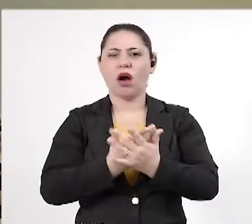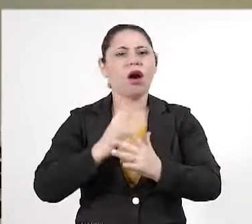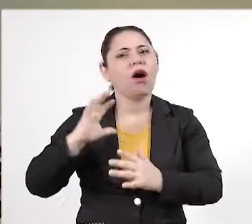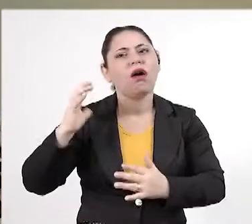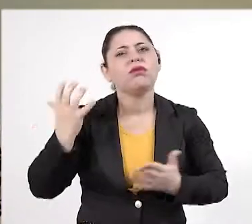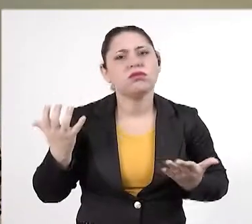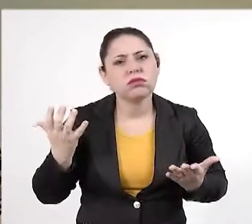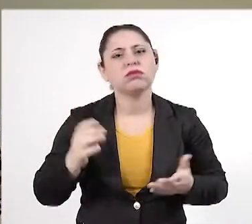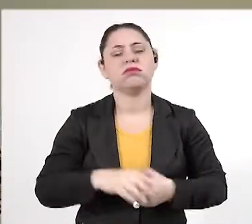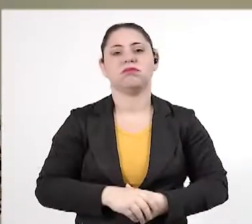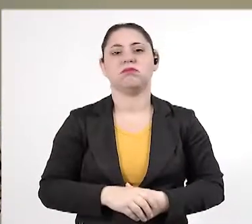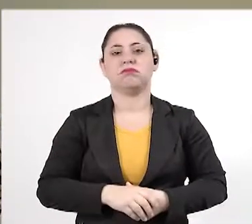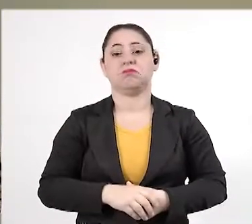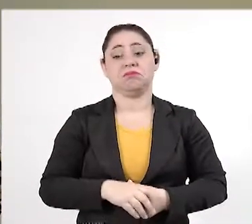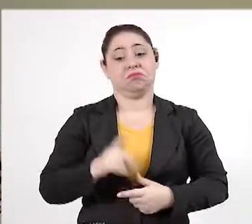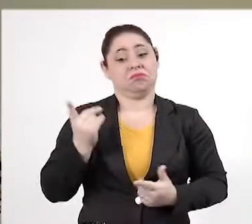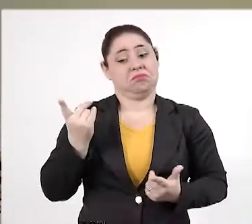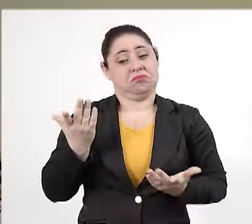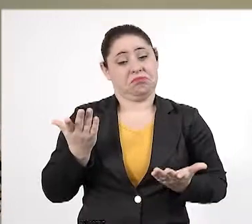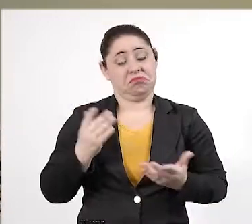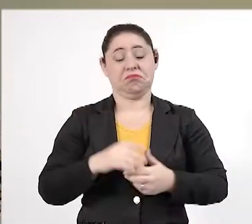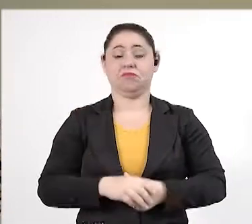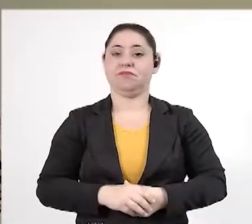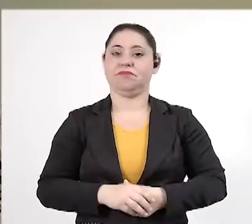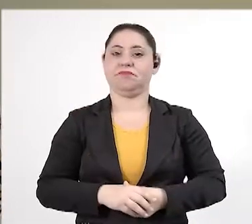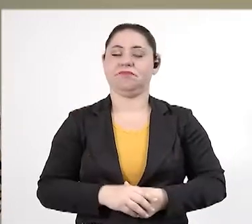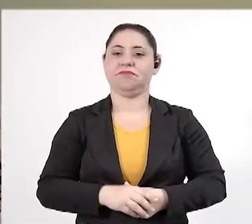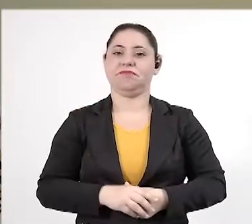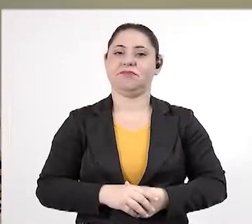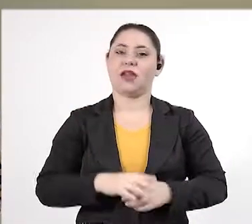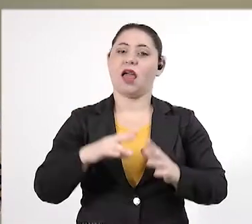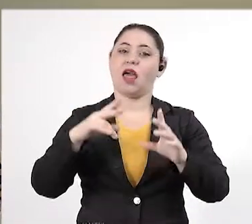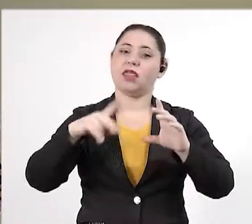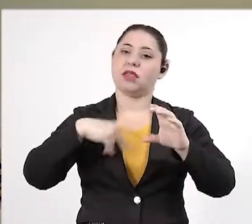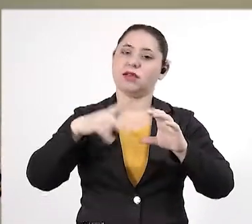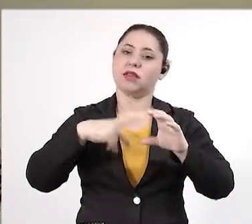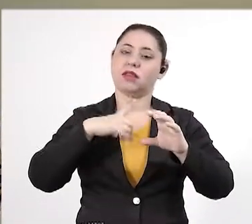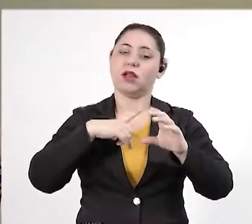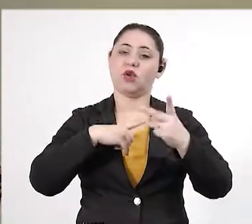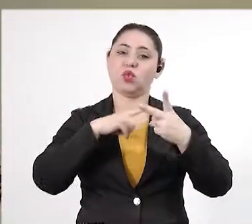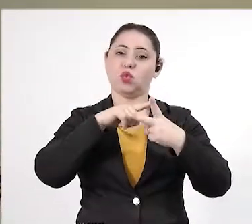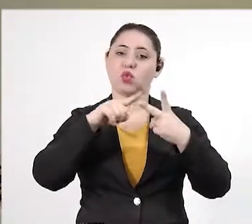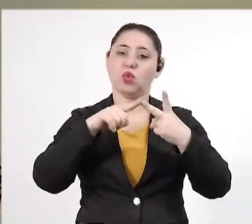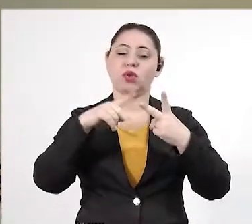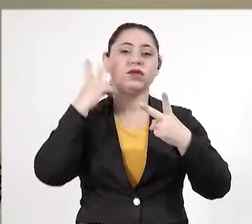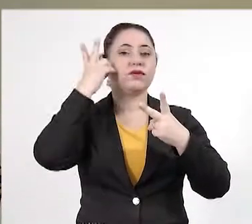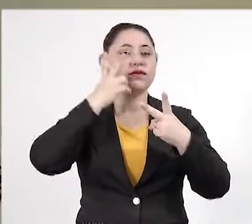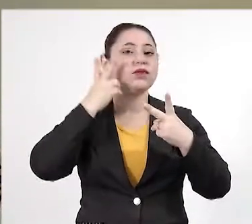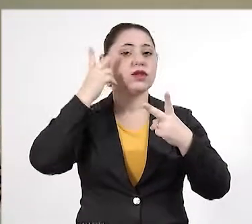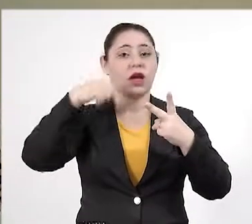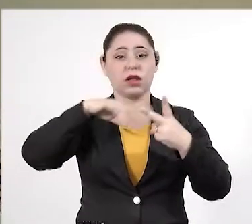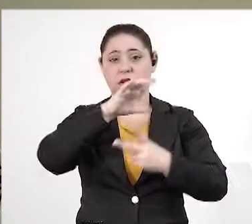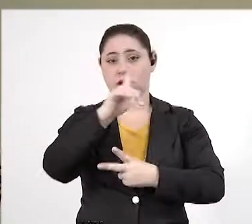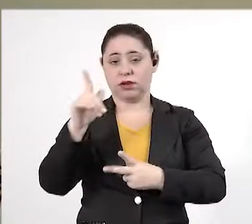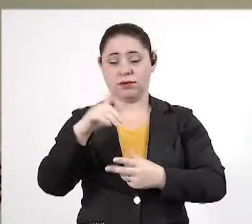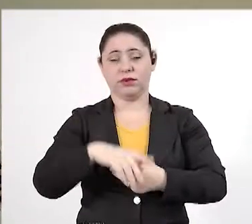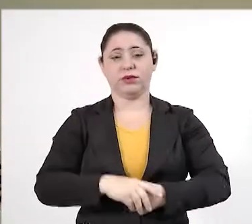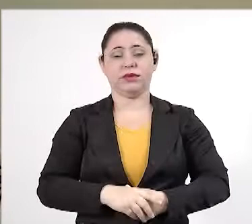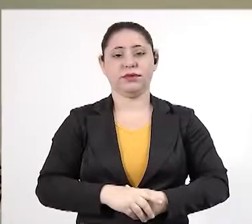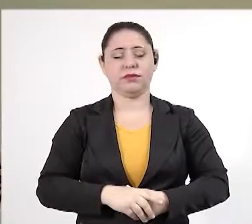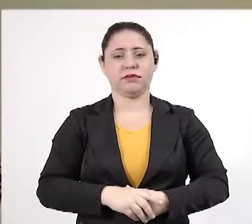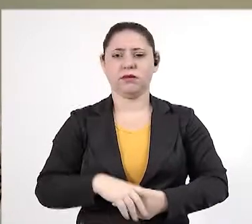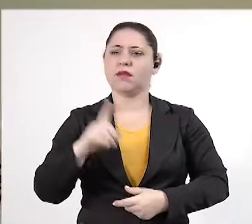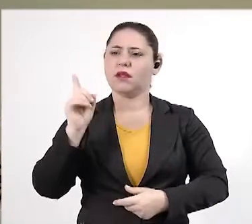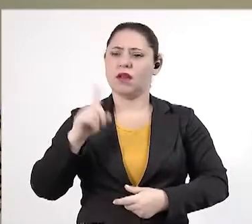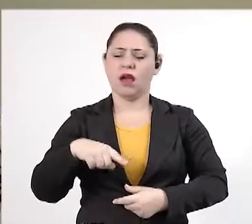O que aconteceu? Que não se viabilizaram. E na Câmara Municipal nós temos 2 vereadoras em Campo Grande,